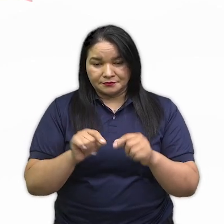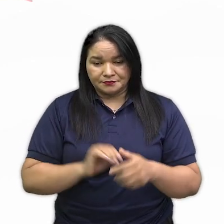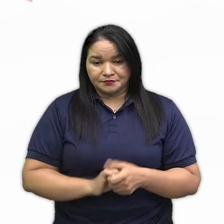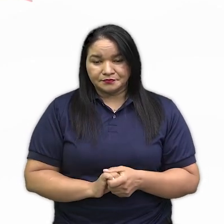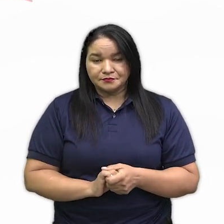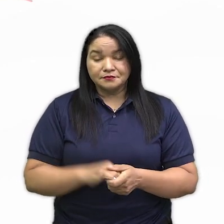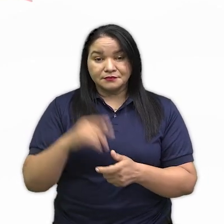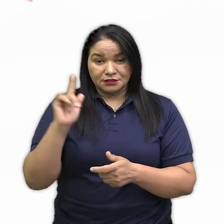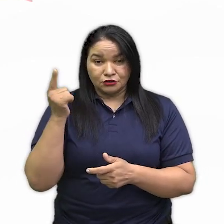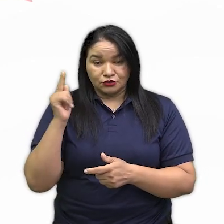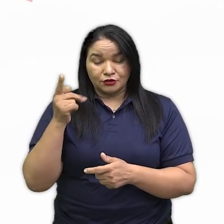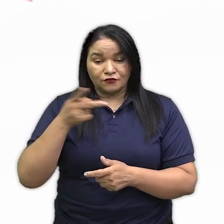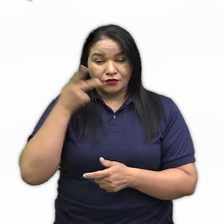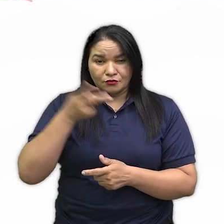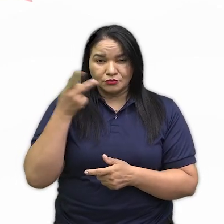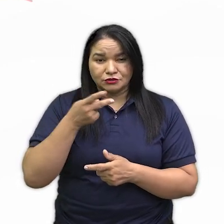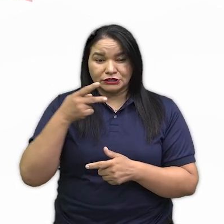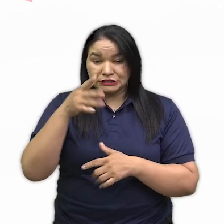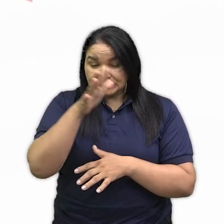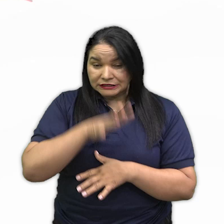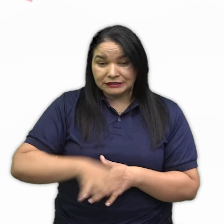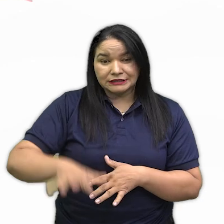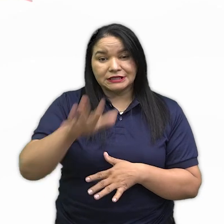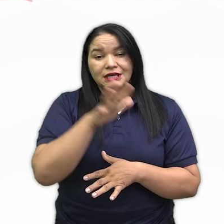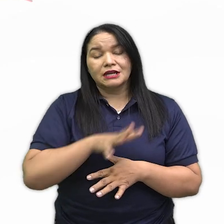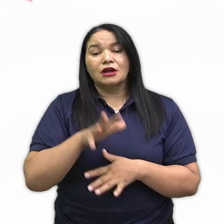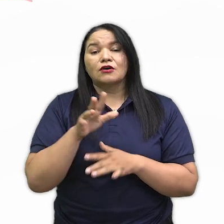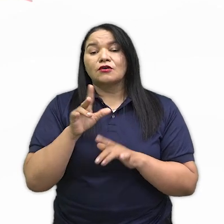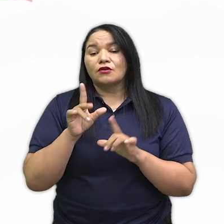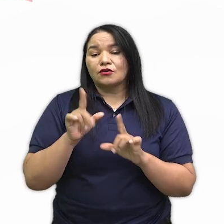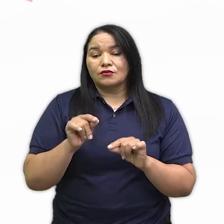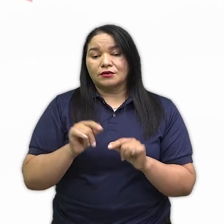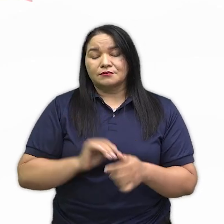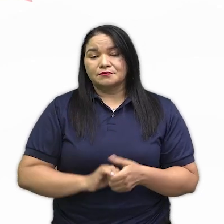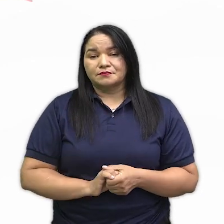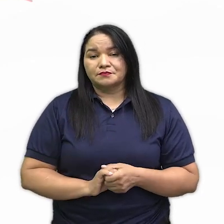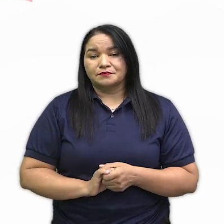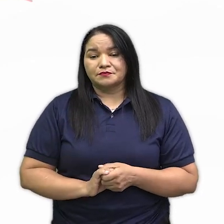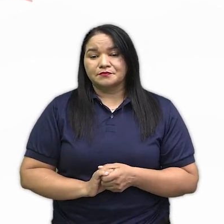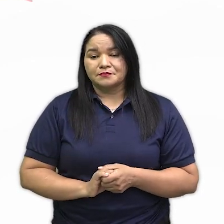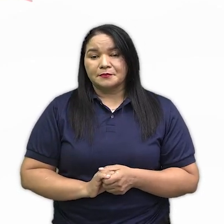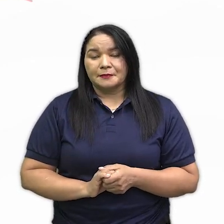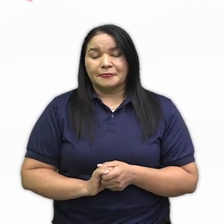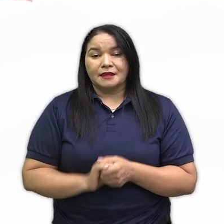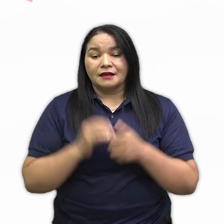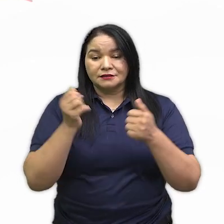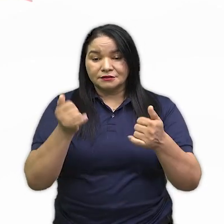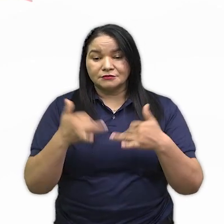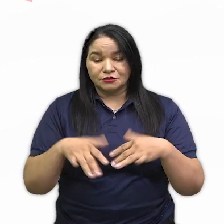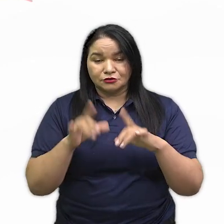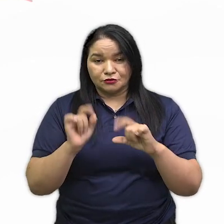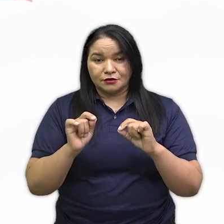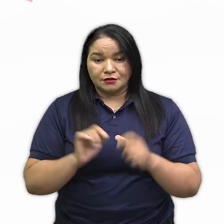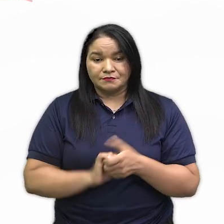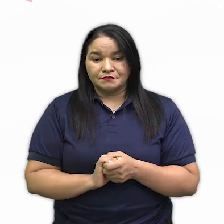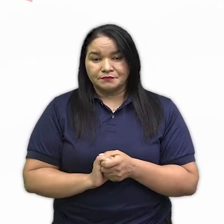a geografia política, de uma forma geral, a geopolítica, ela trata ali mais das